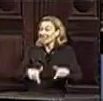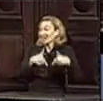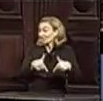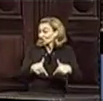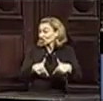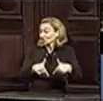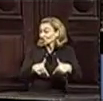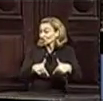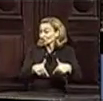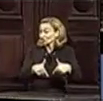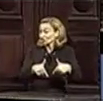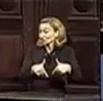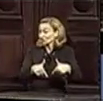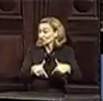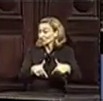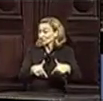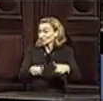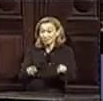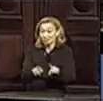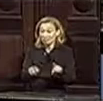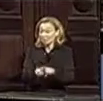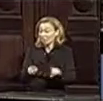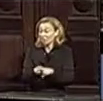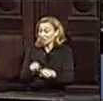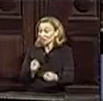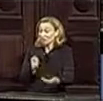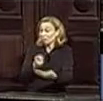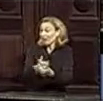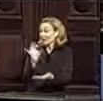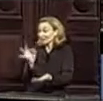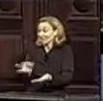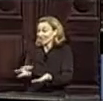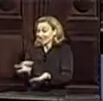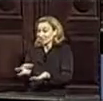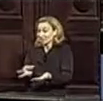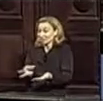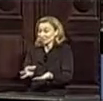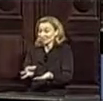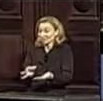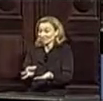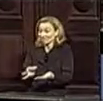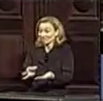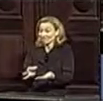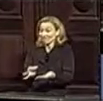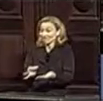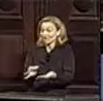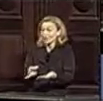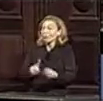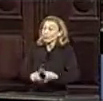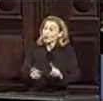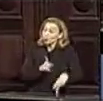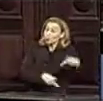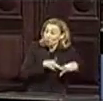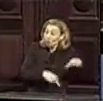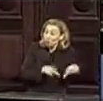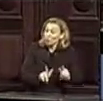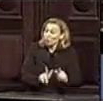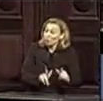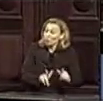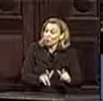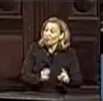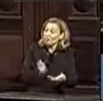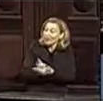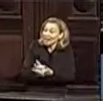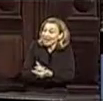não deposita a sua contrapartida, mas o sujeito contribui. Aí os policiais militares estão na